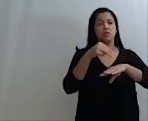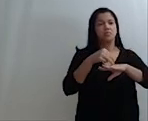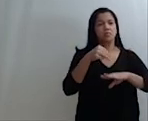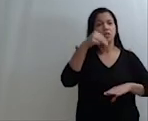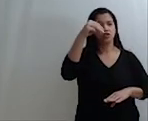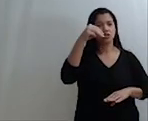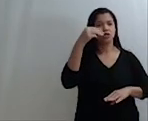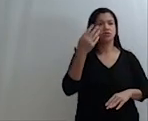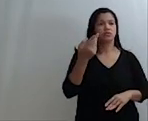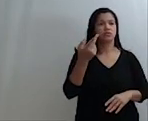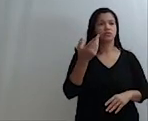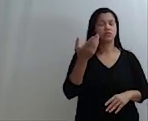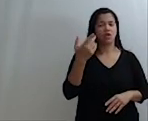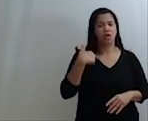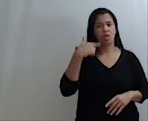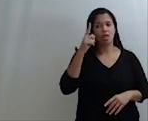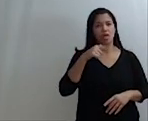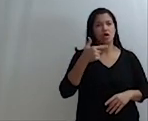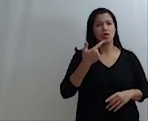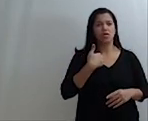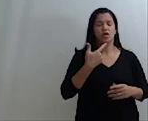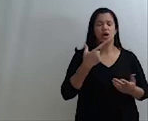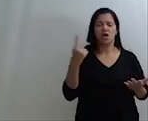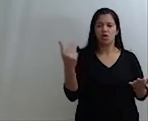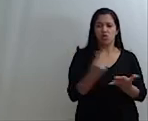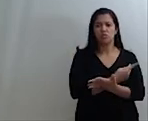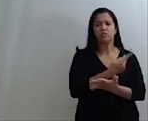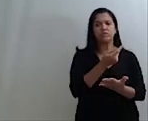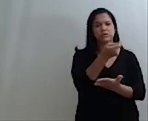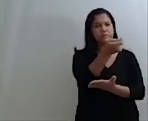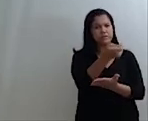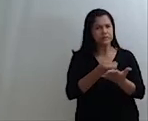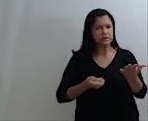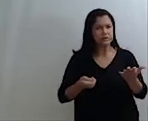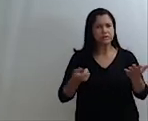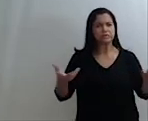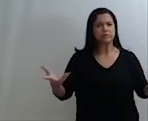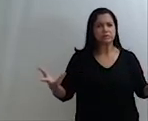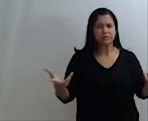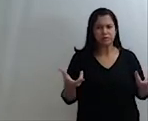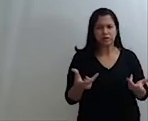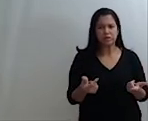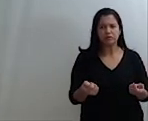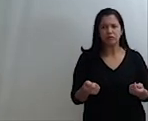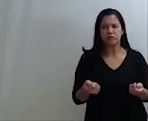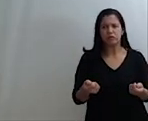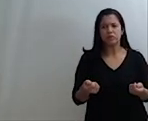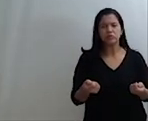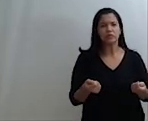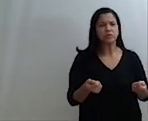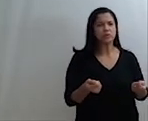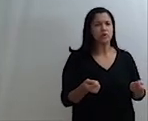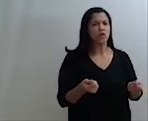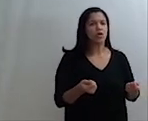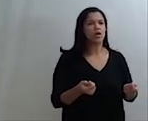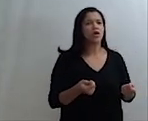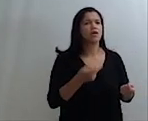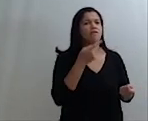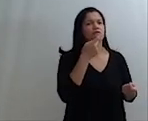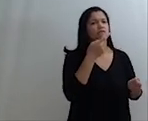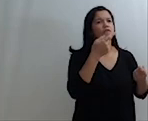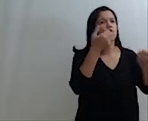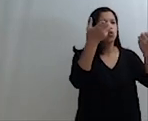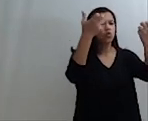acabou se tornando uma obra excelente também discorreu sobre a individualização da